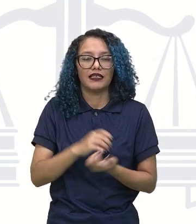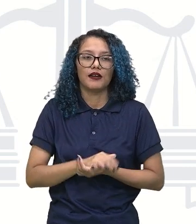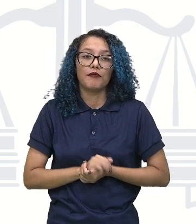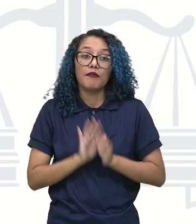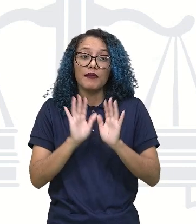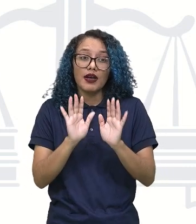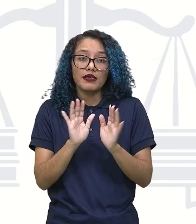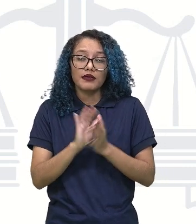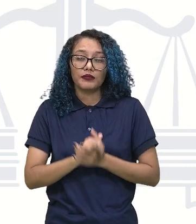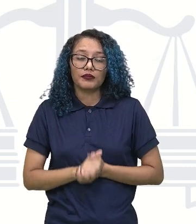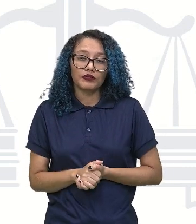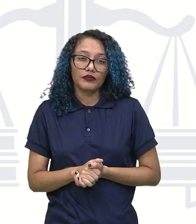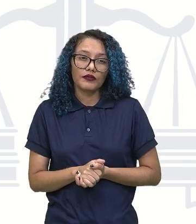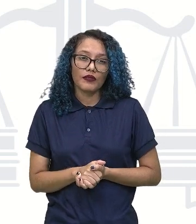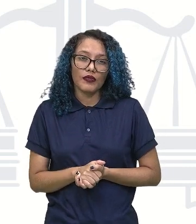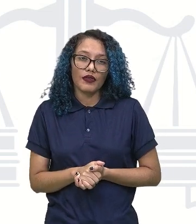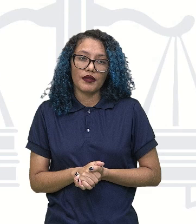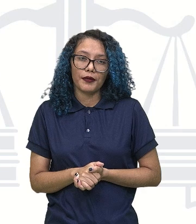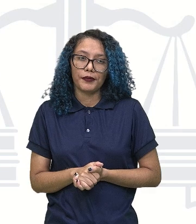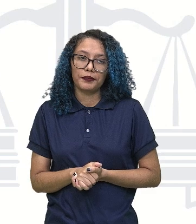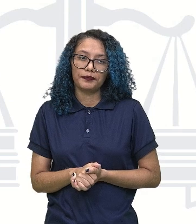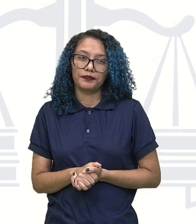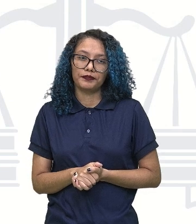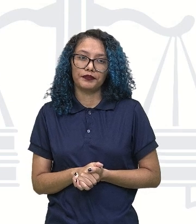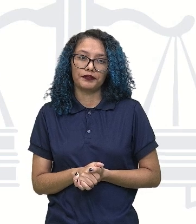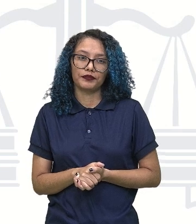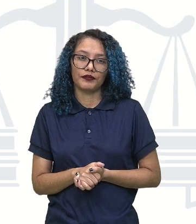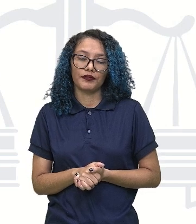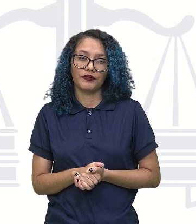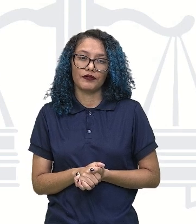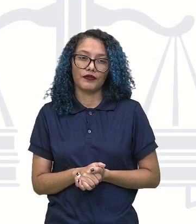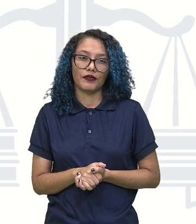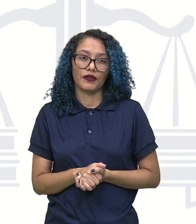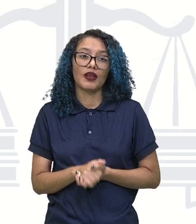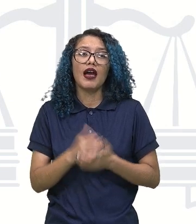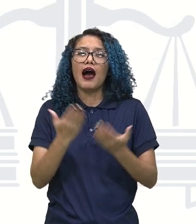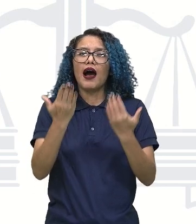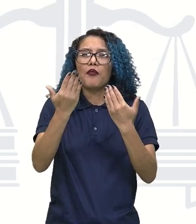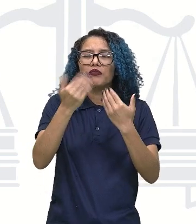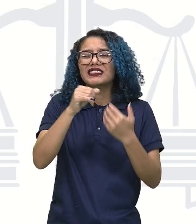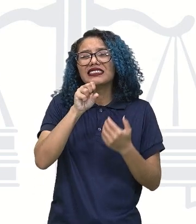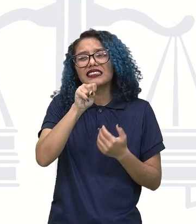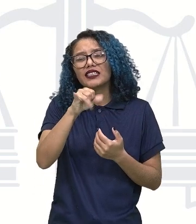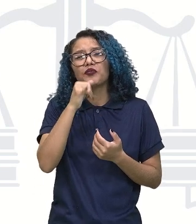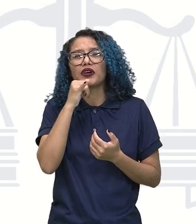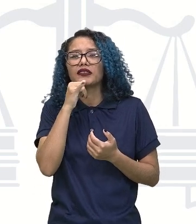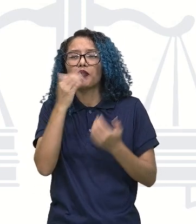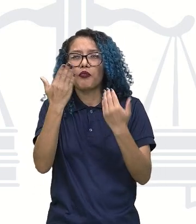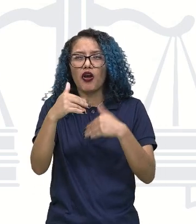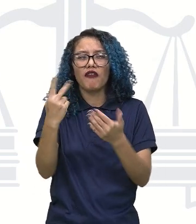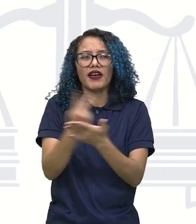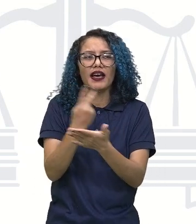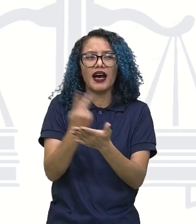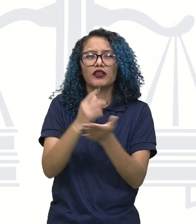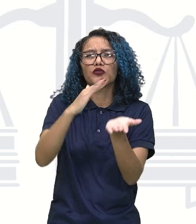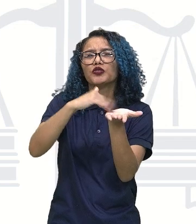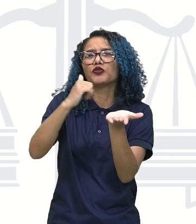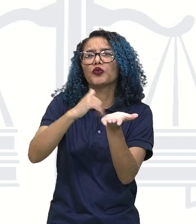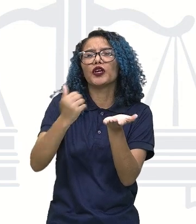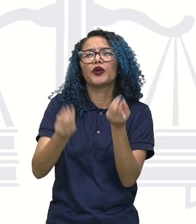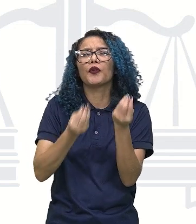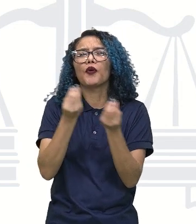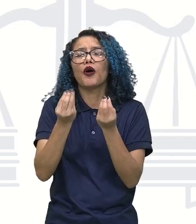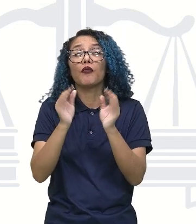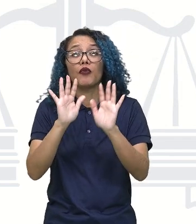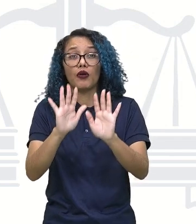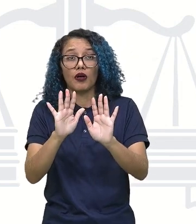as notas, como é que eu faço para excluir essas avaliações, né? Primeira coisa que você tem que fazer,